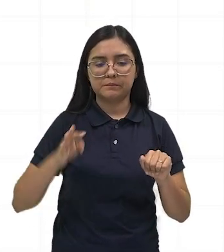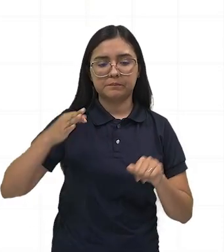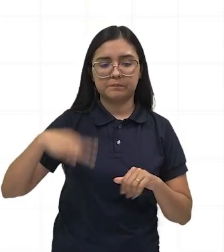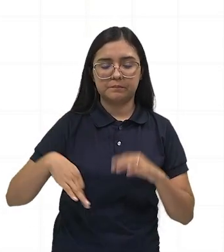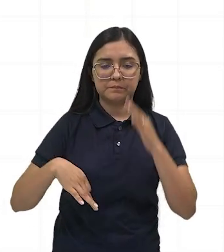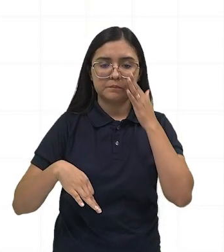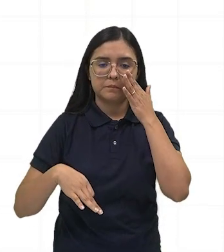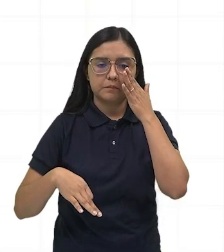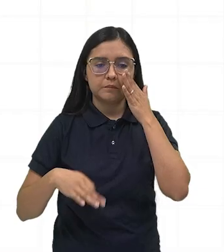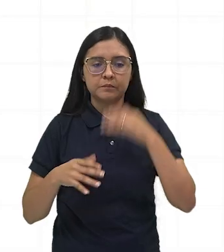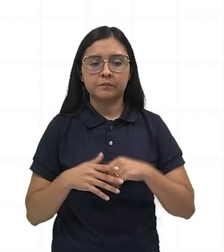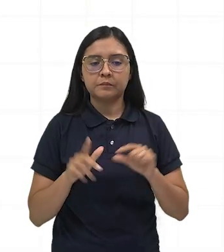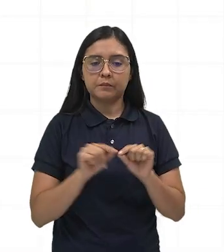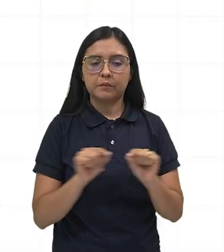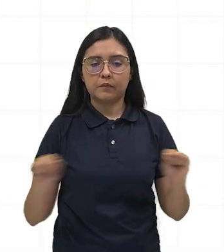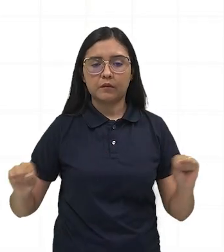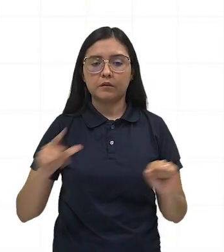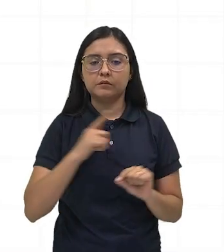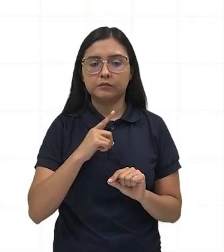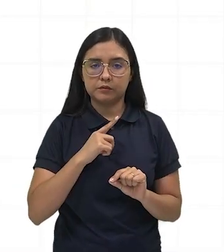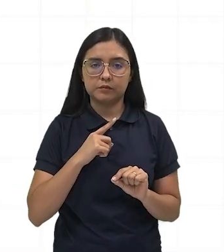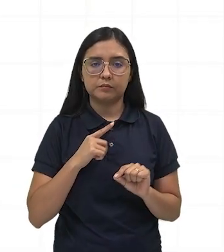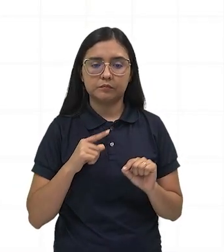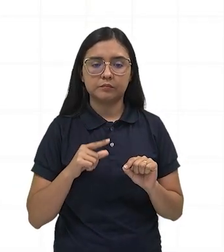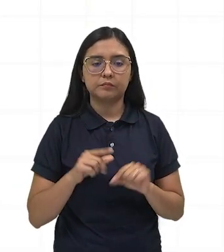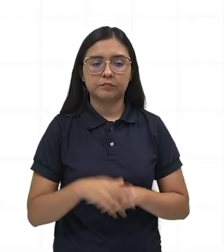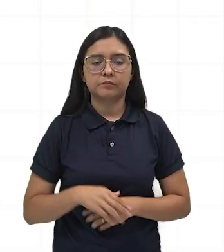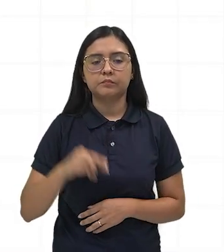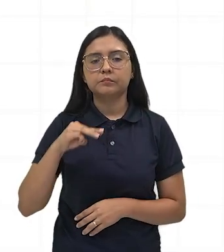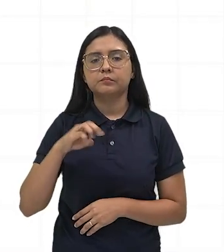Ok? Esse segmento, ele possui uma medida.